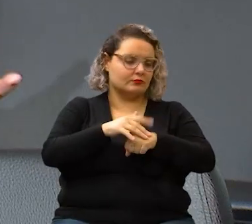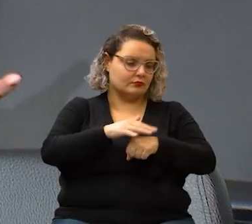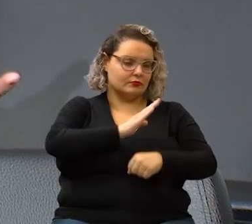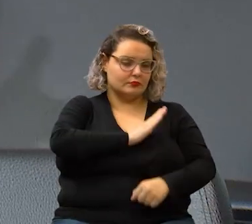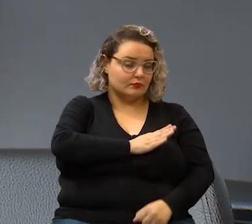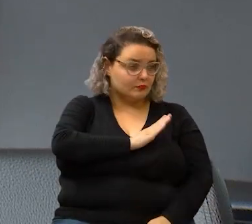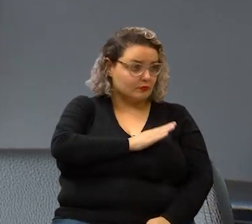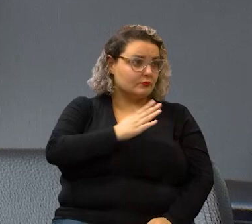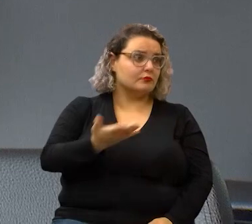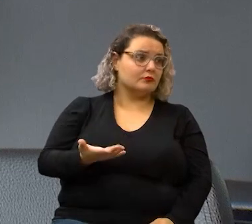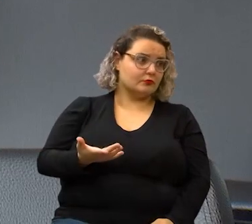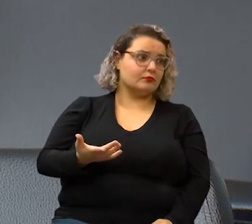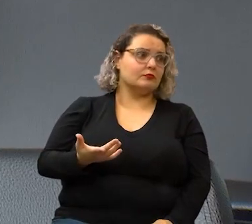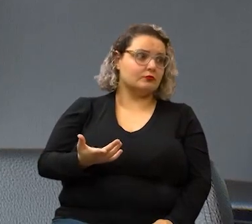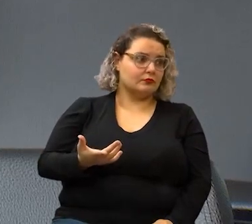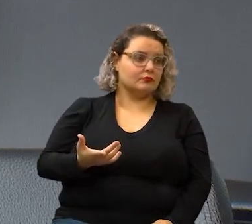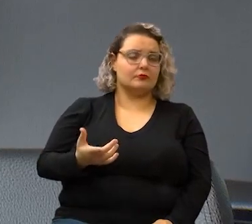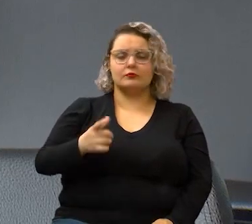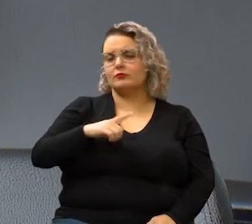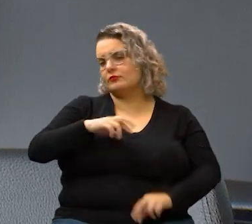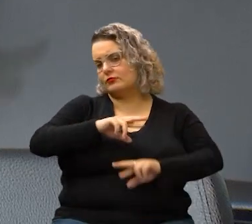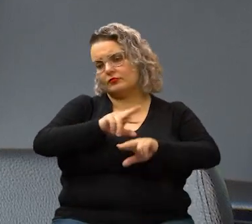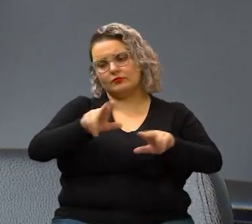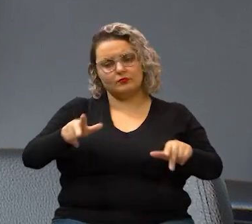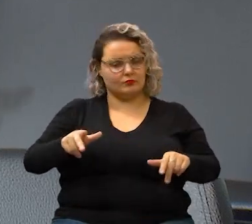doença cardíaca. Então, tem